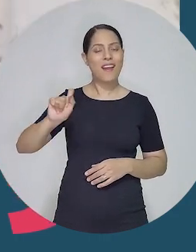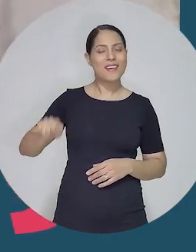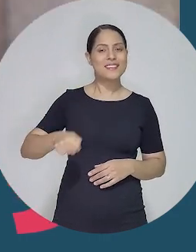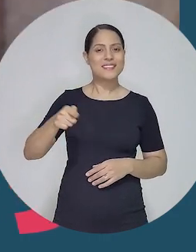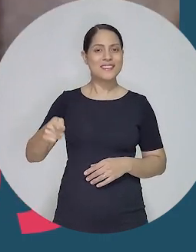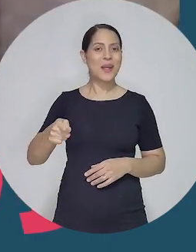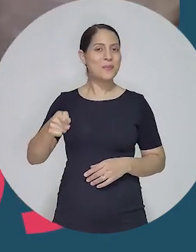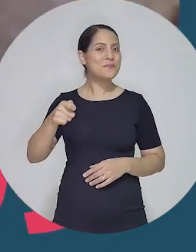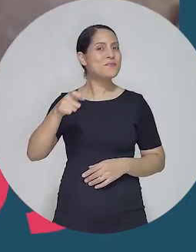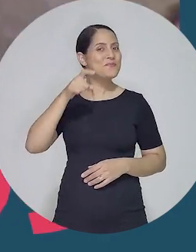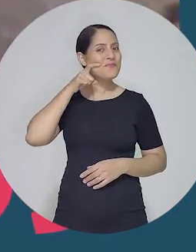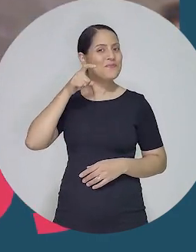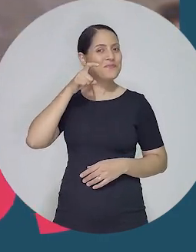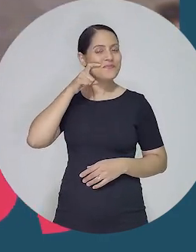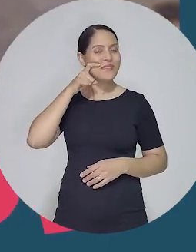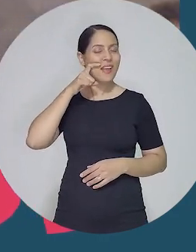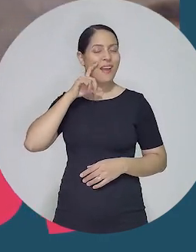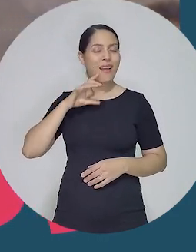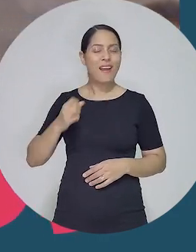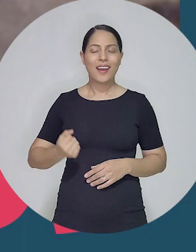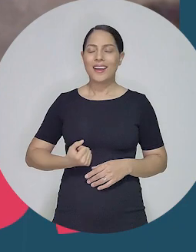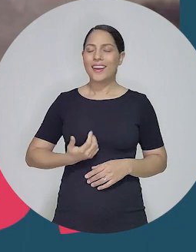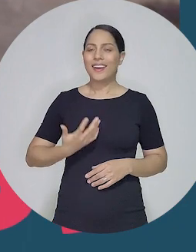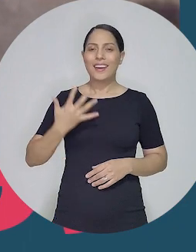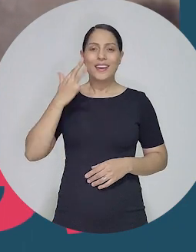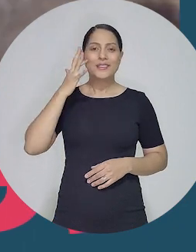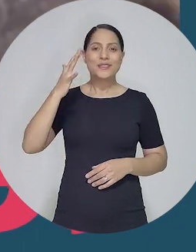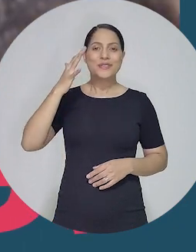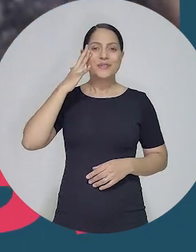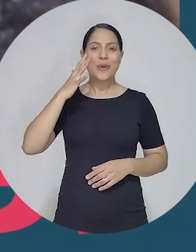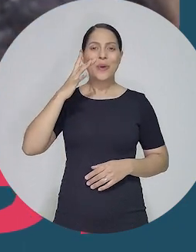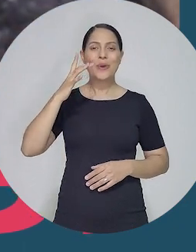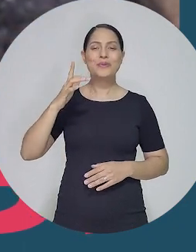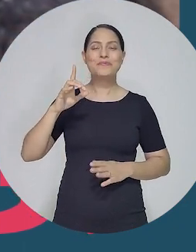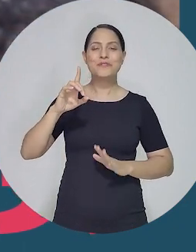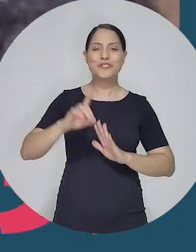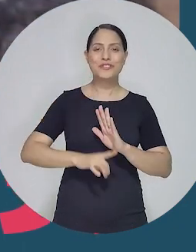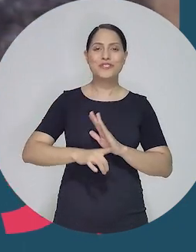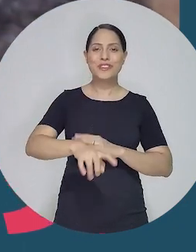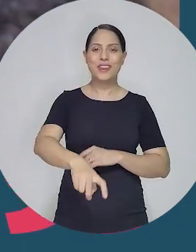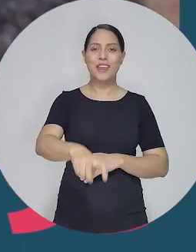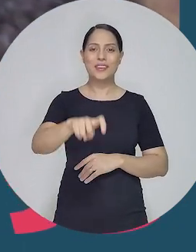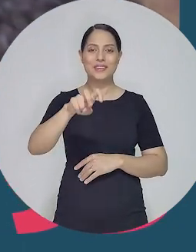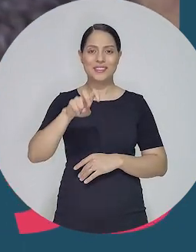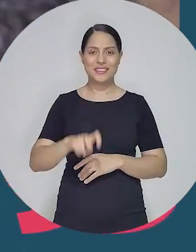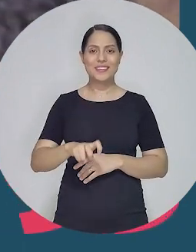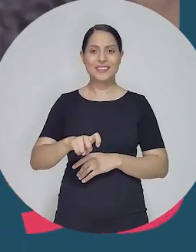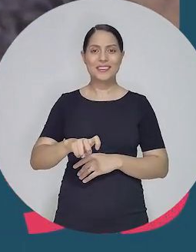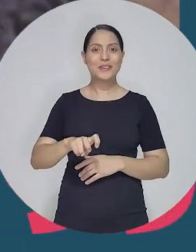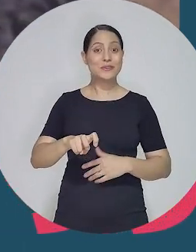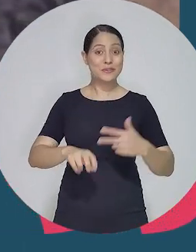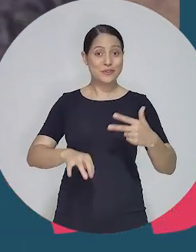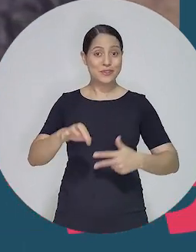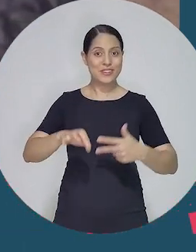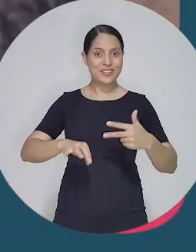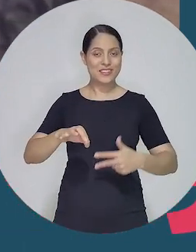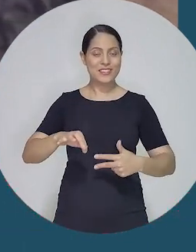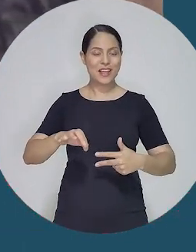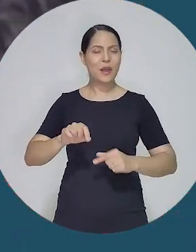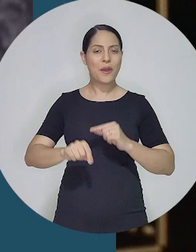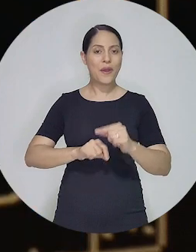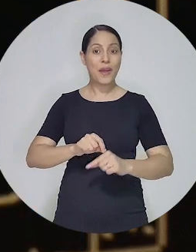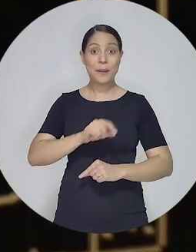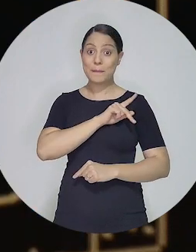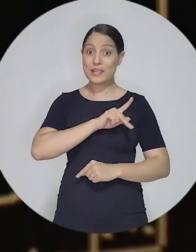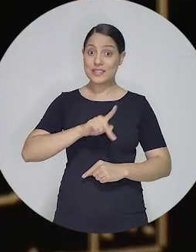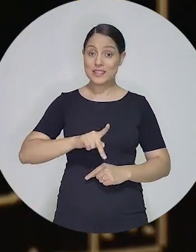estudante de direito na realidade de ocupar um dos cargos mais importantes do judiciário, a presidência da Ordem dos Advogados